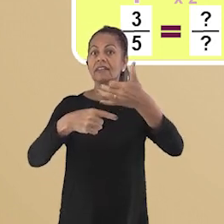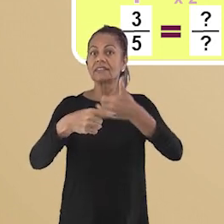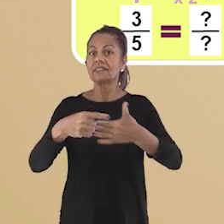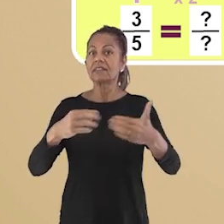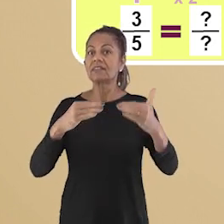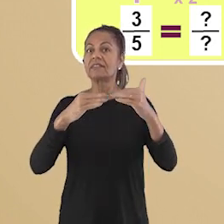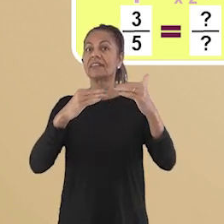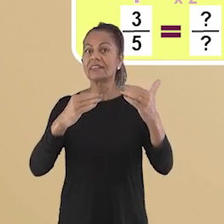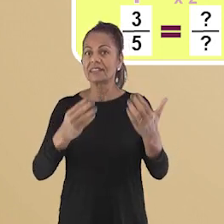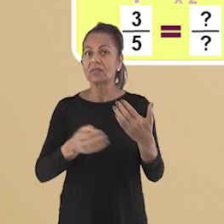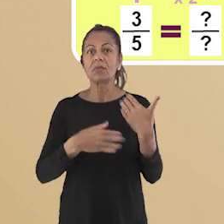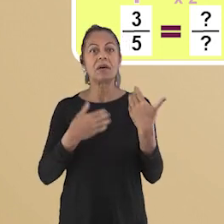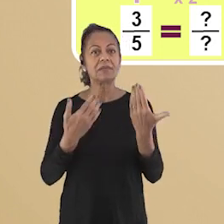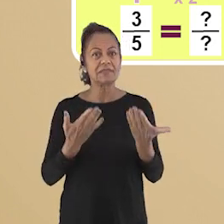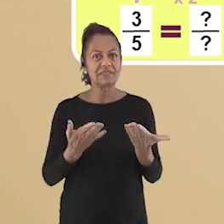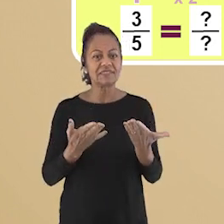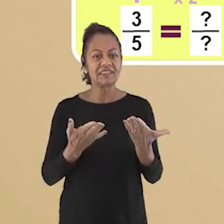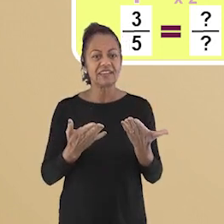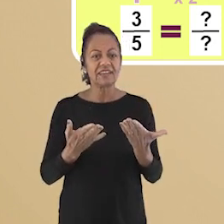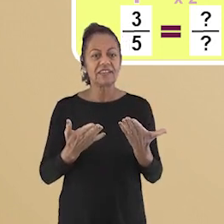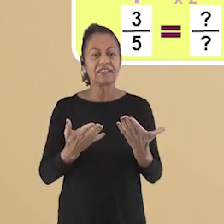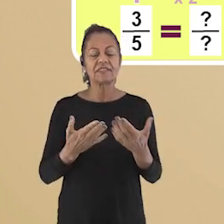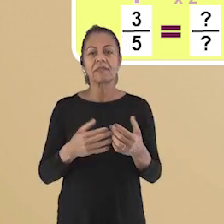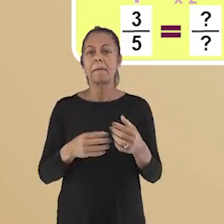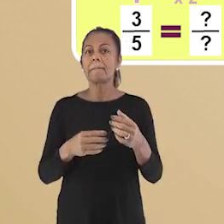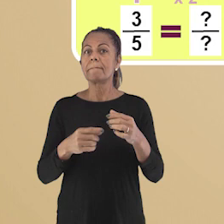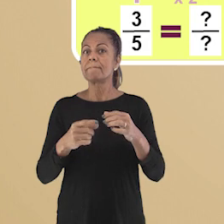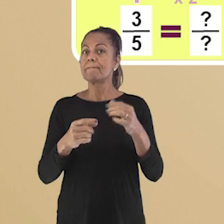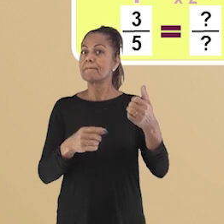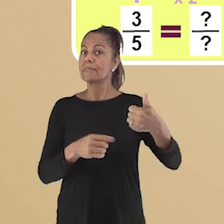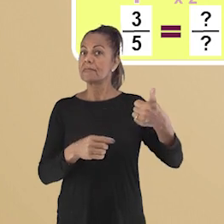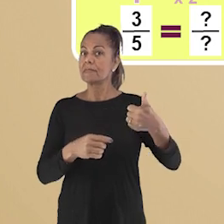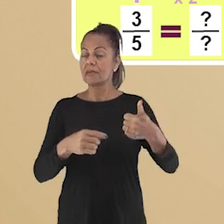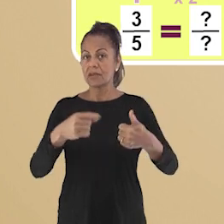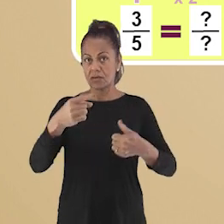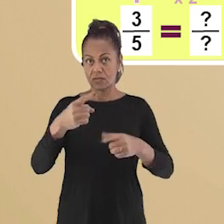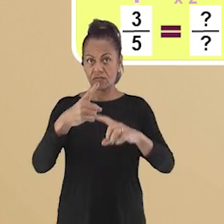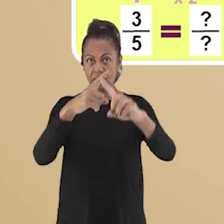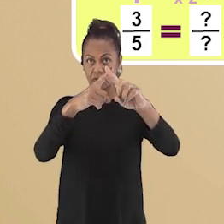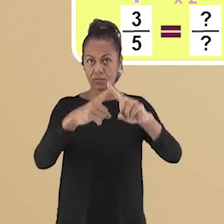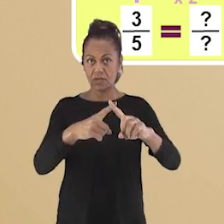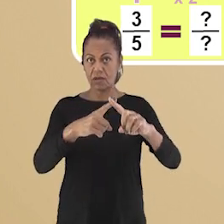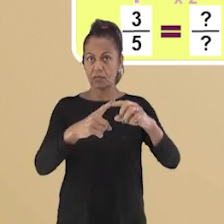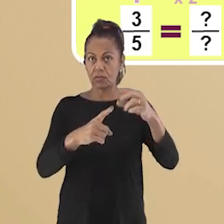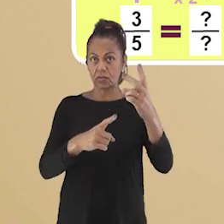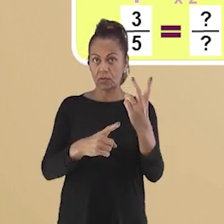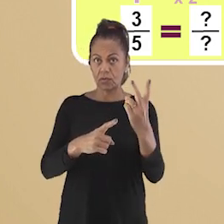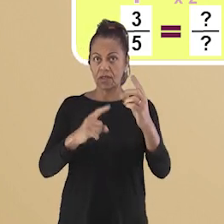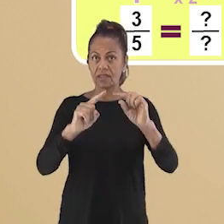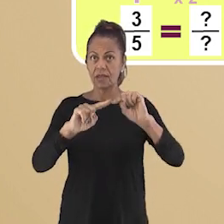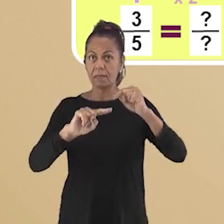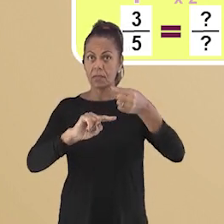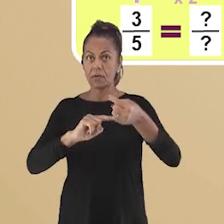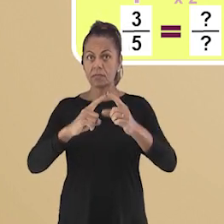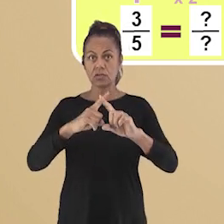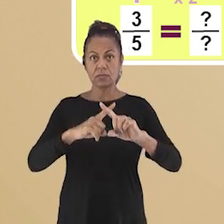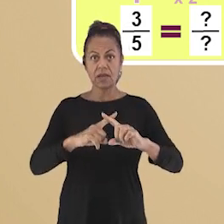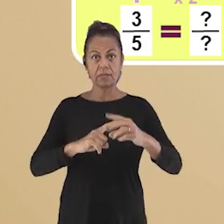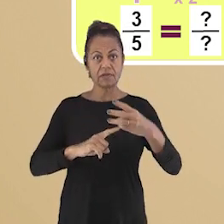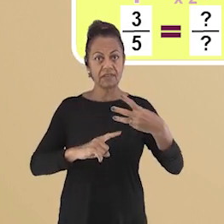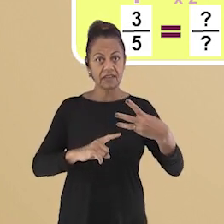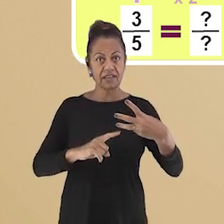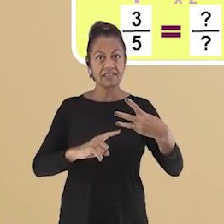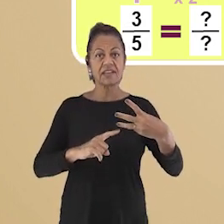Você vai pegar essa fração inicial e vai multiplicar primeiro por 2, depois por 3 e no final